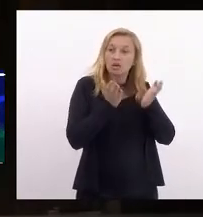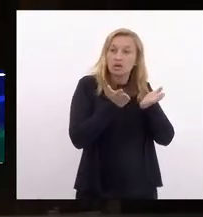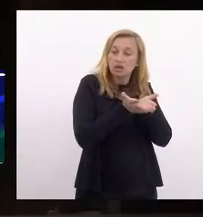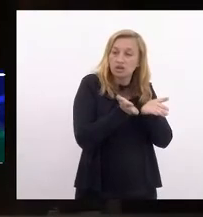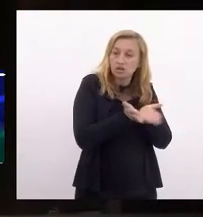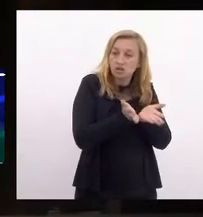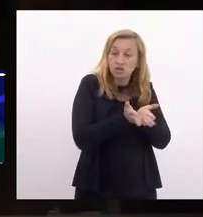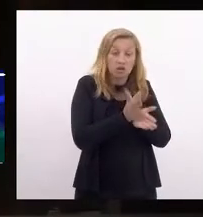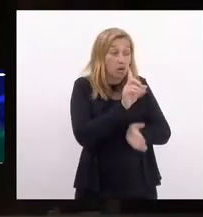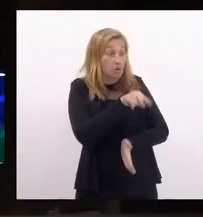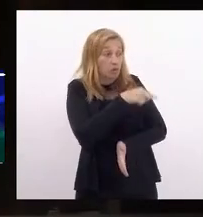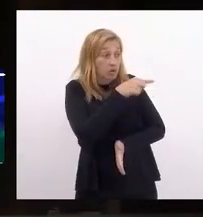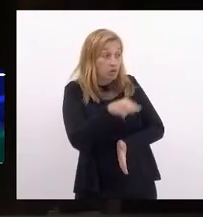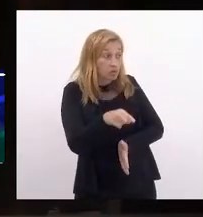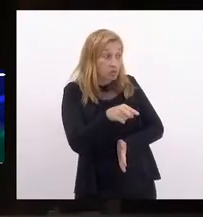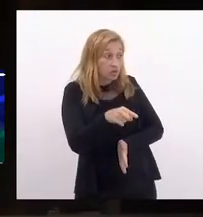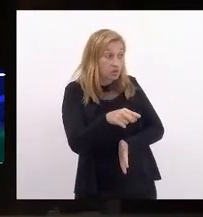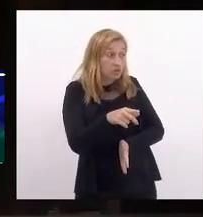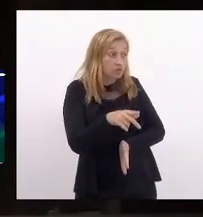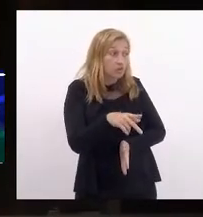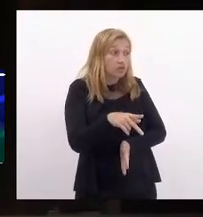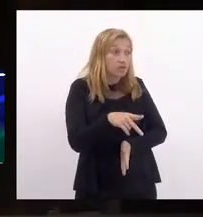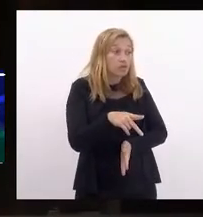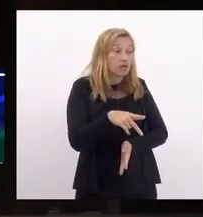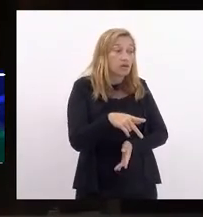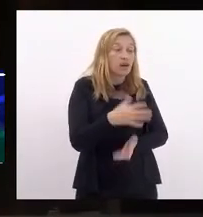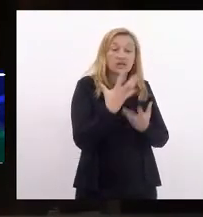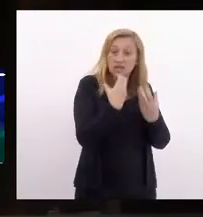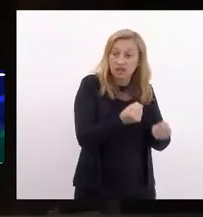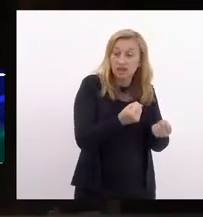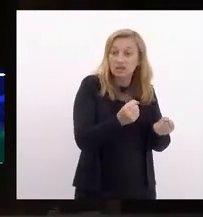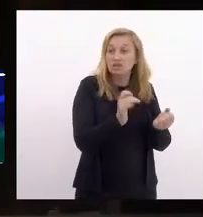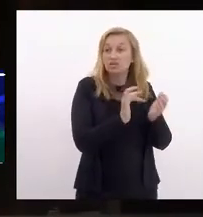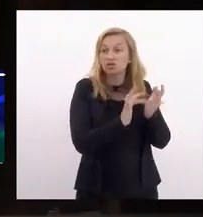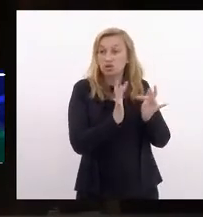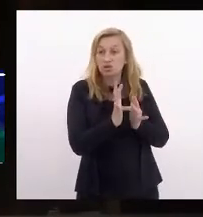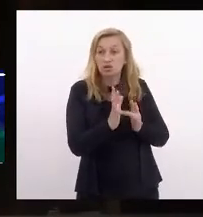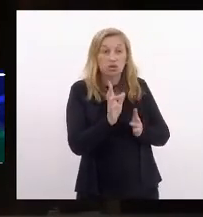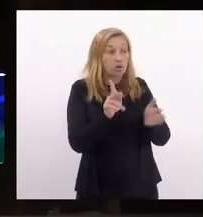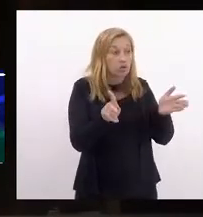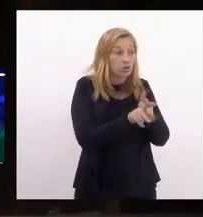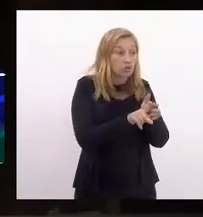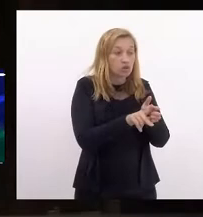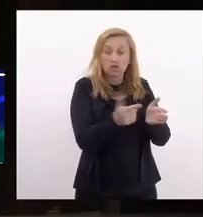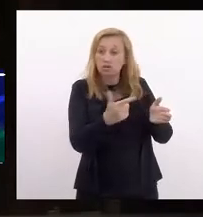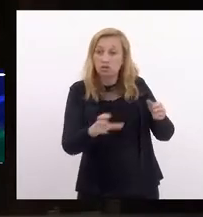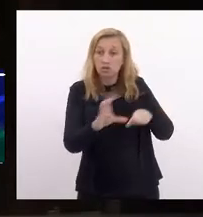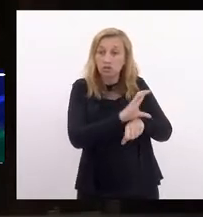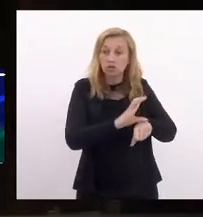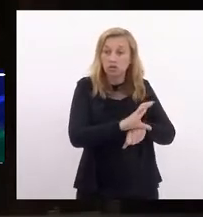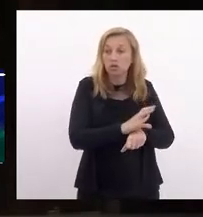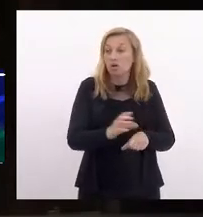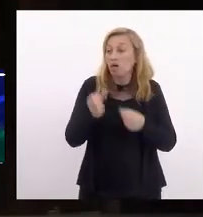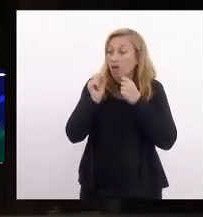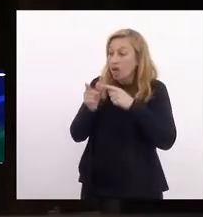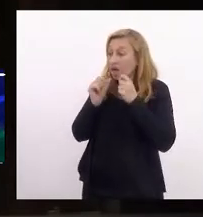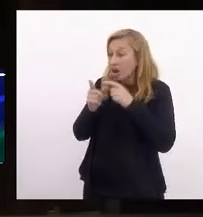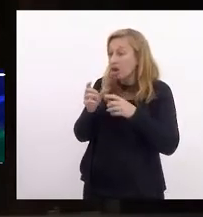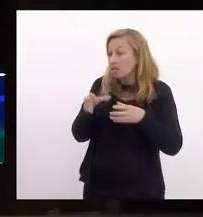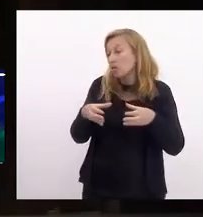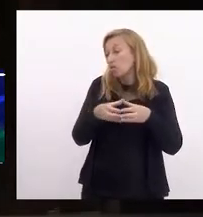tentativa de conversão religiosa e tu projeto é inconstitucional reclame compressor de